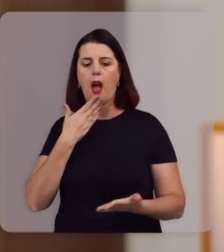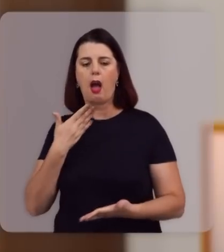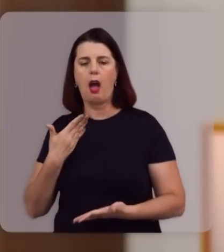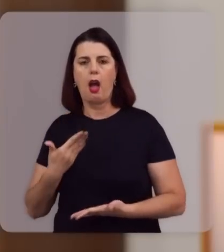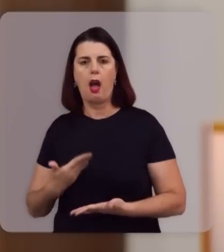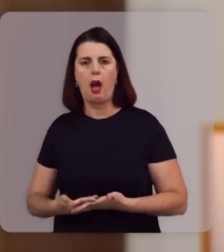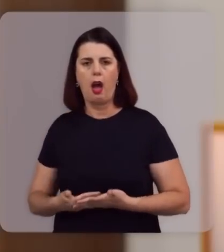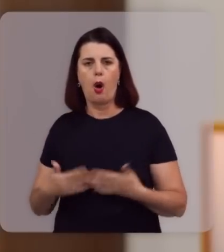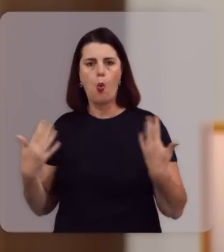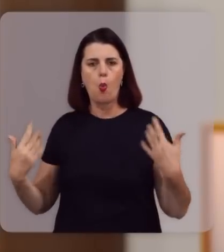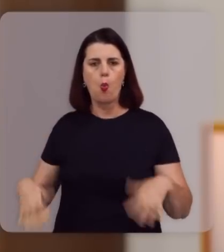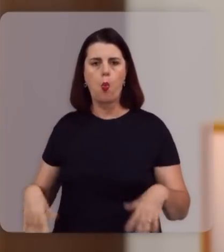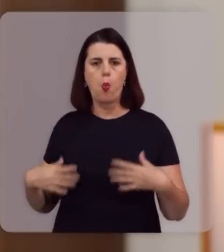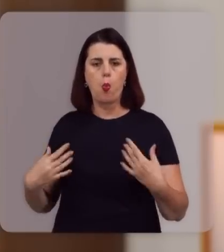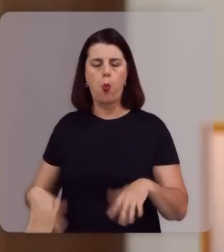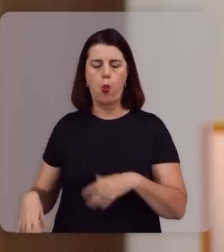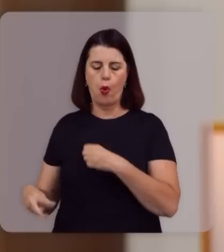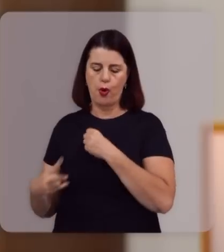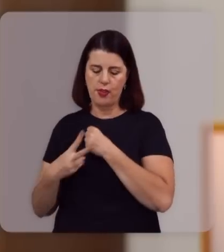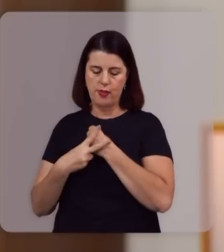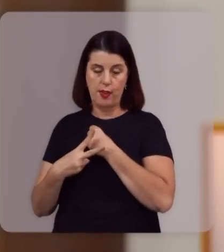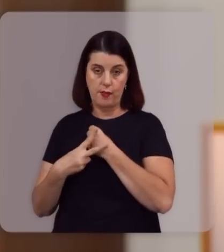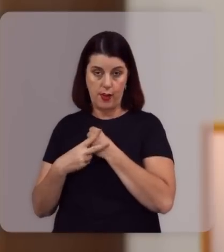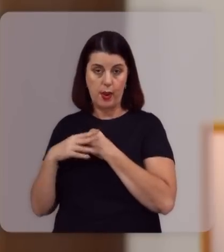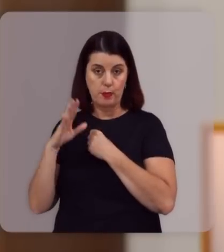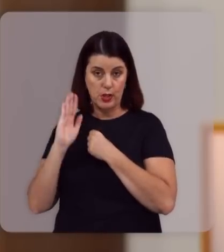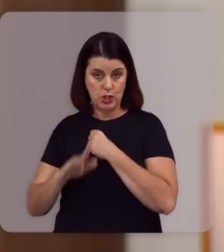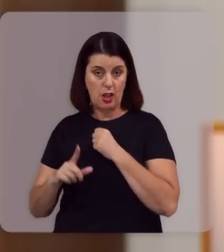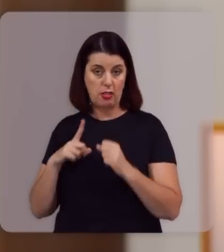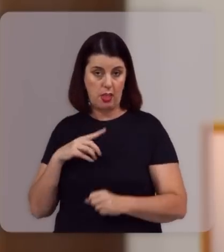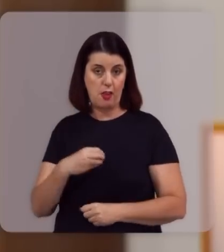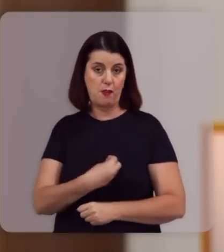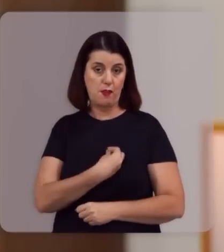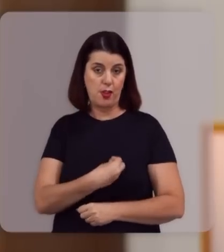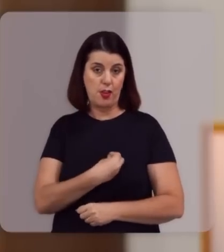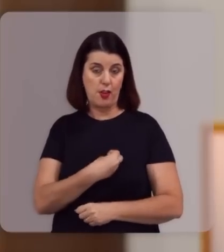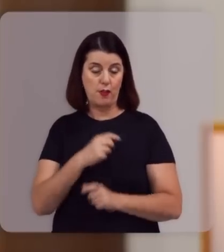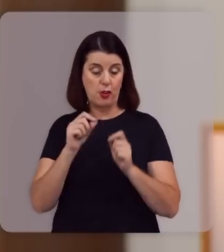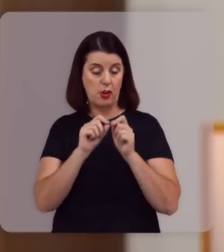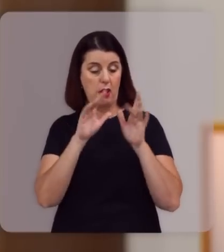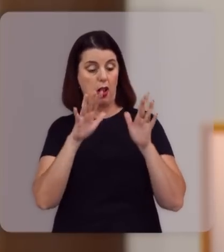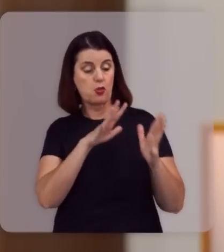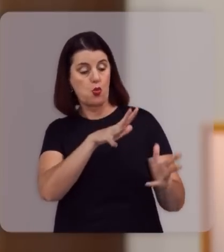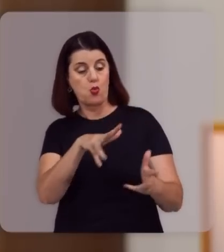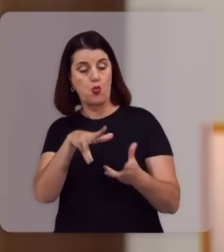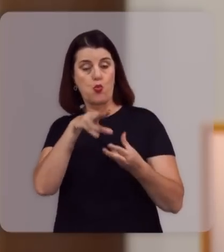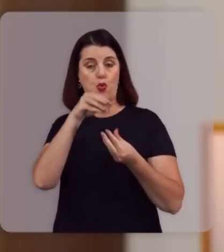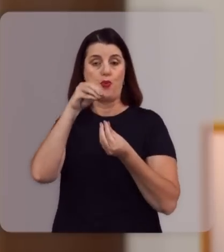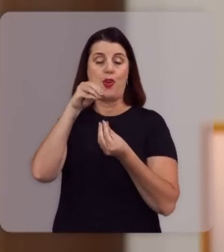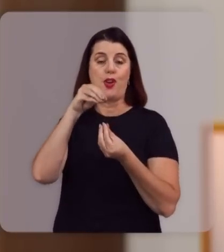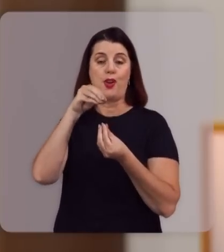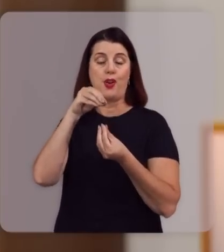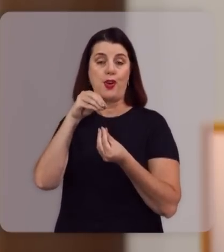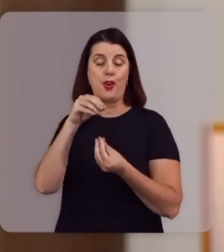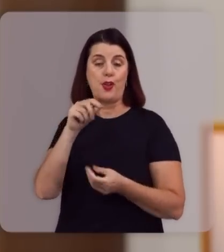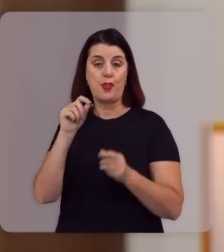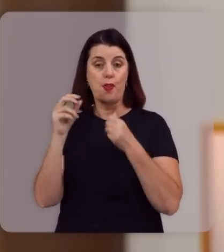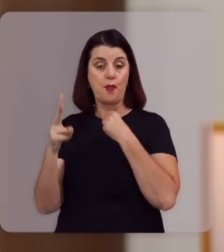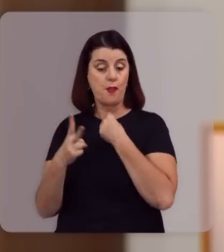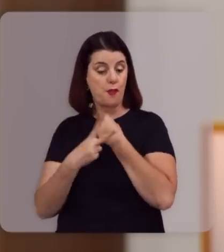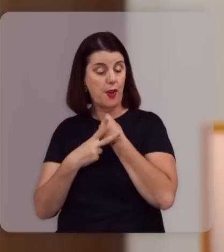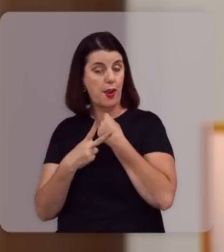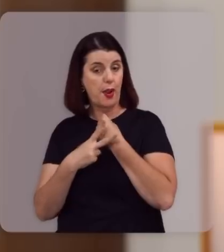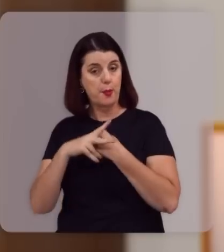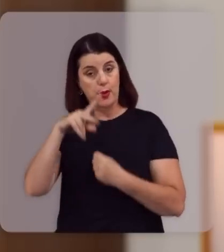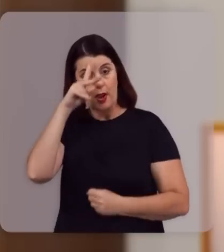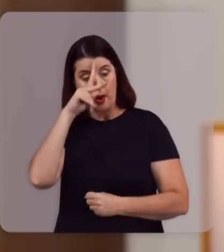espantoso é que este Verbo que é autoexistente, este Verbo que é o Criador do universo, este Verbo que é